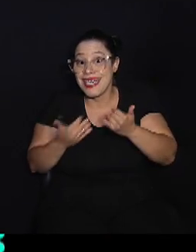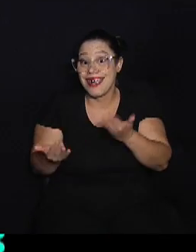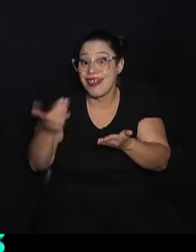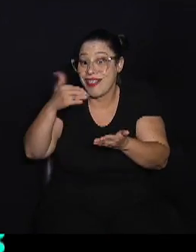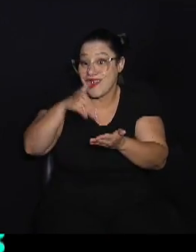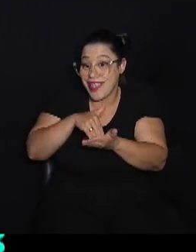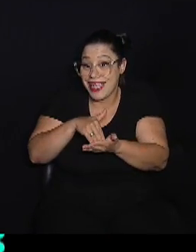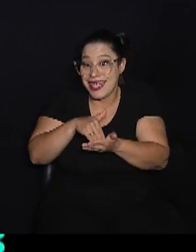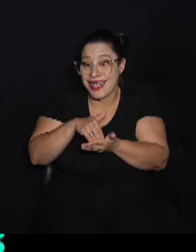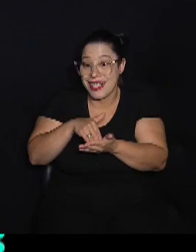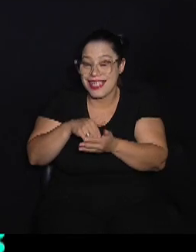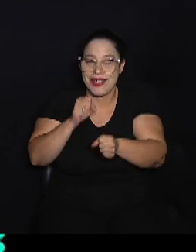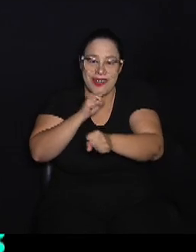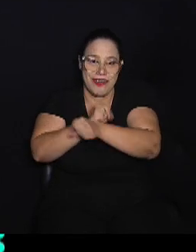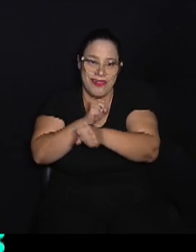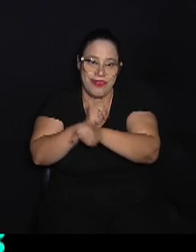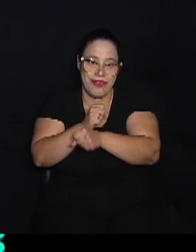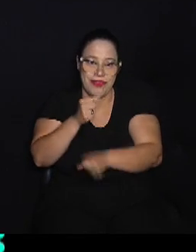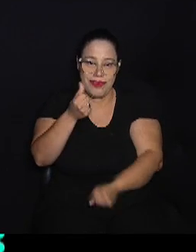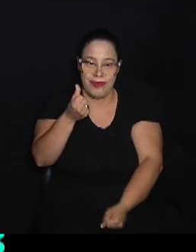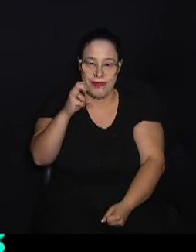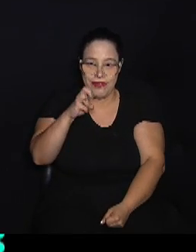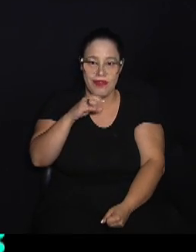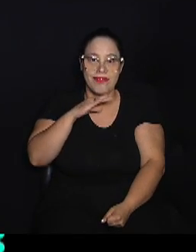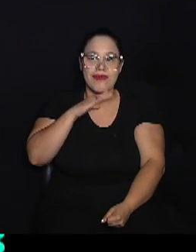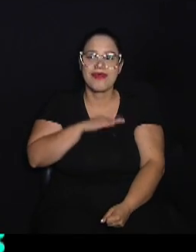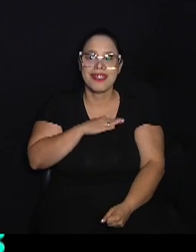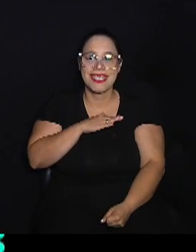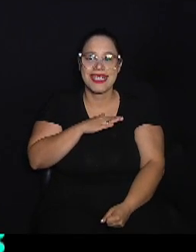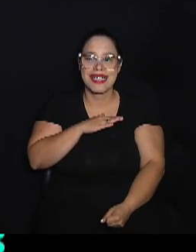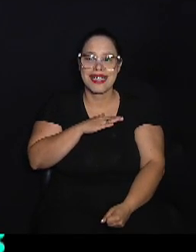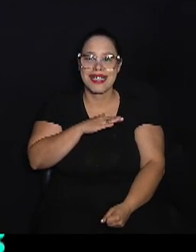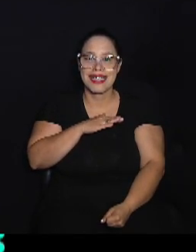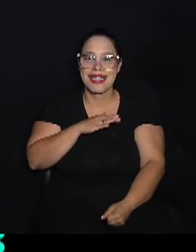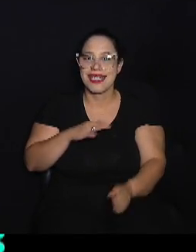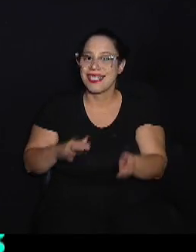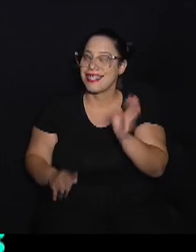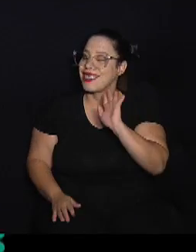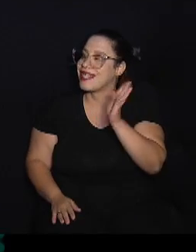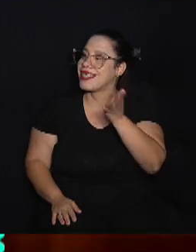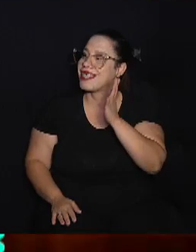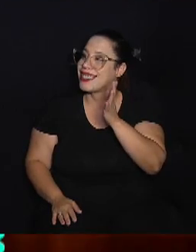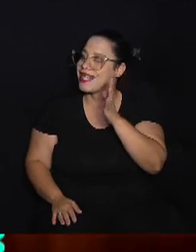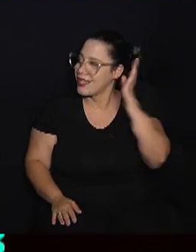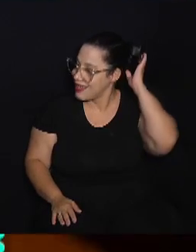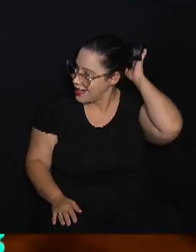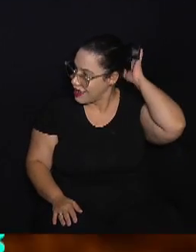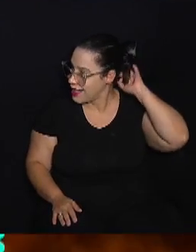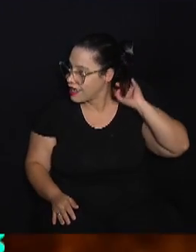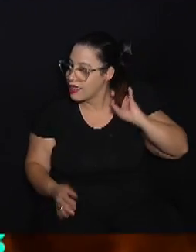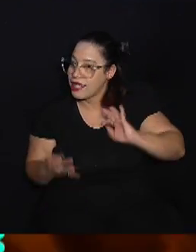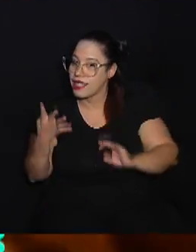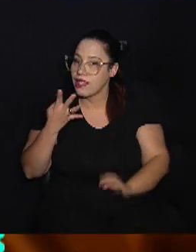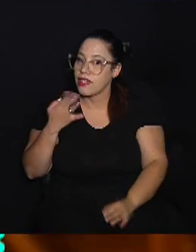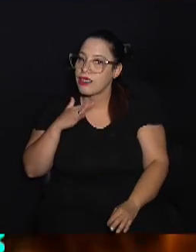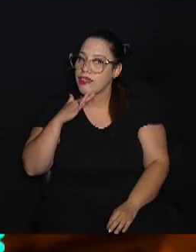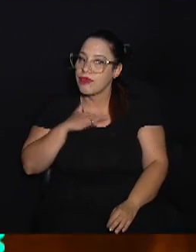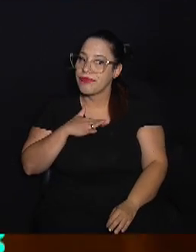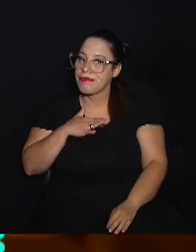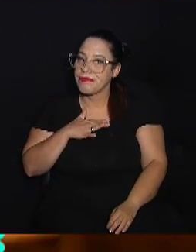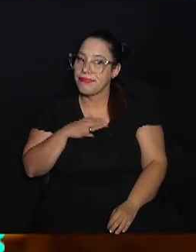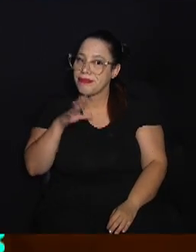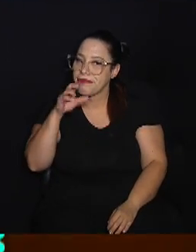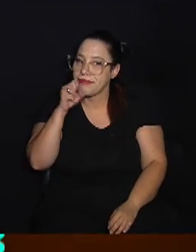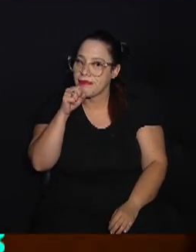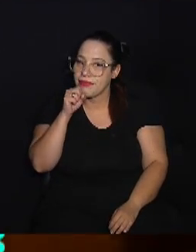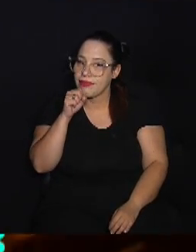gente, então. A gente te espera lá às 15 horas no SESC Campinas. Até lá! E às 4 da tarde deste sábado